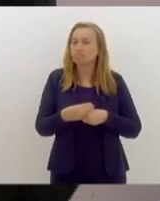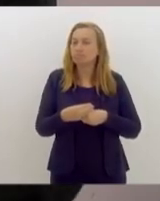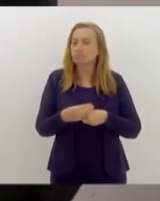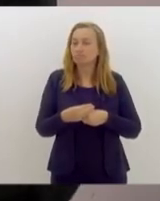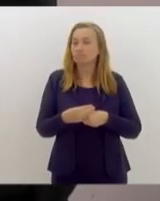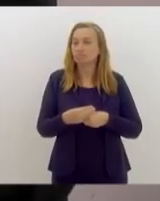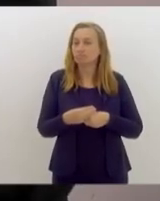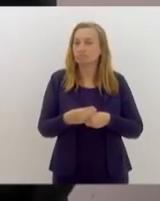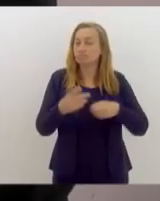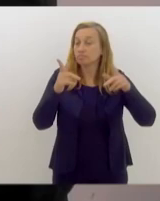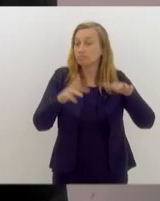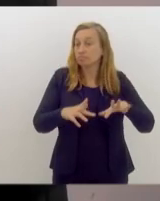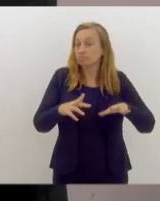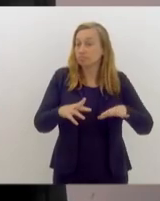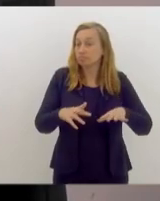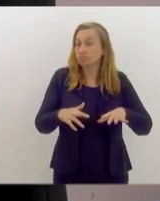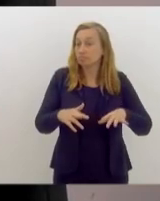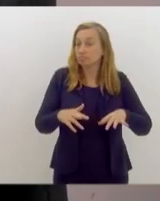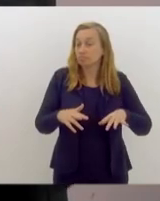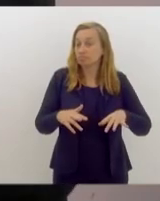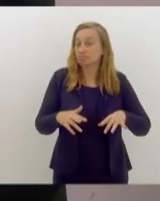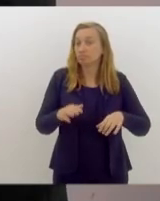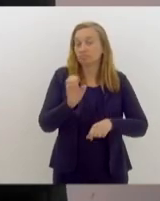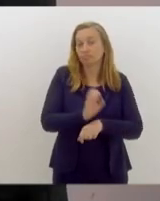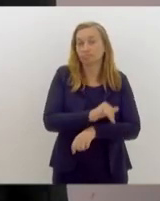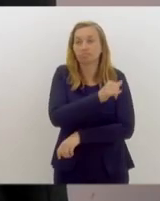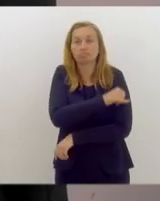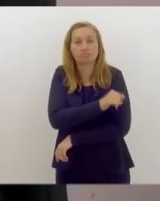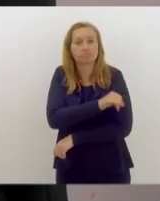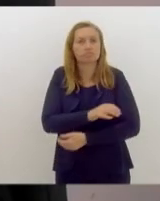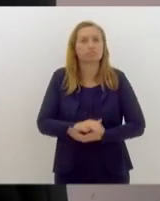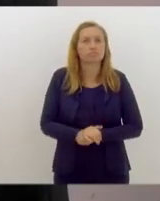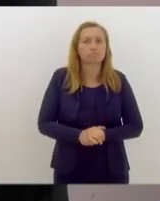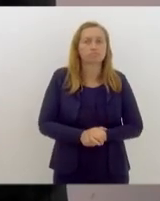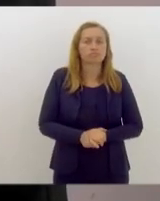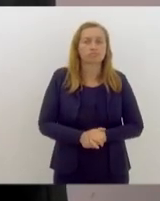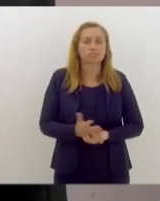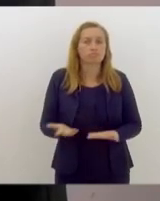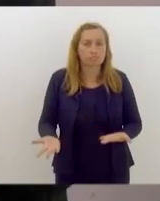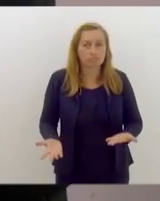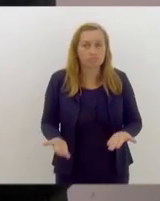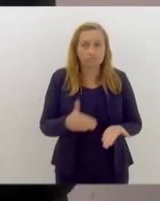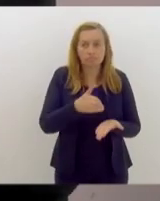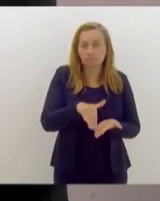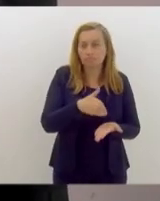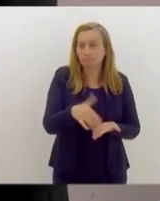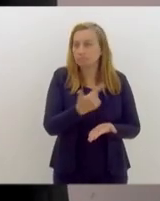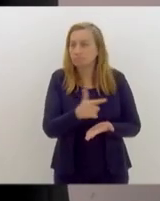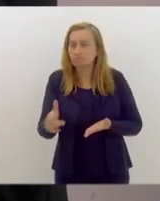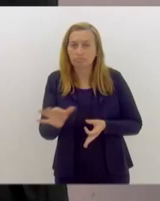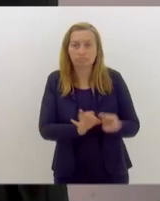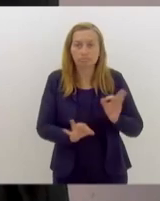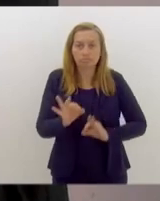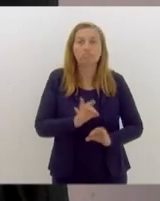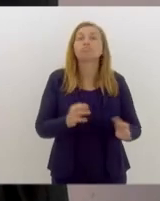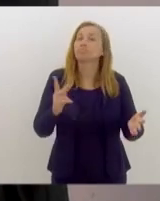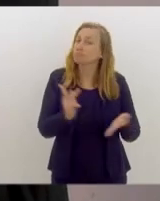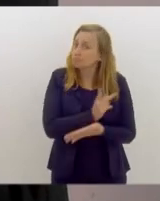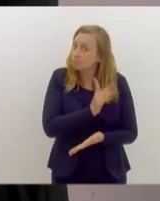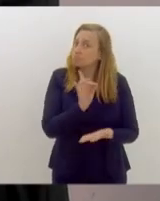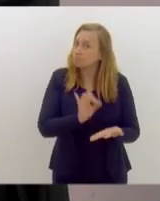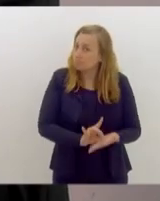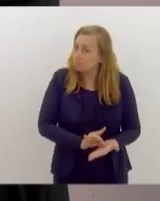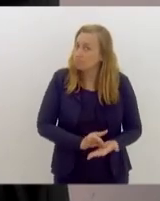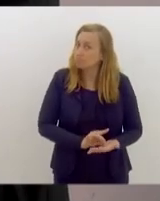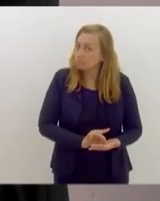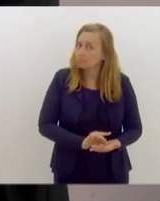farsa caiu, né? E o Rio de Janeiro ficou nu no meio da praça, com seu secretário sem plano estadual. Isso aconteceu, isso é a realidade.